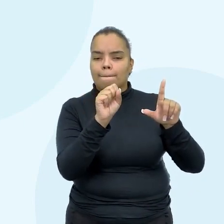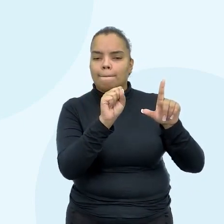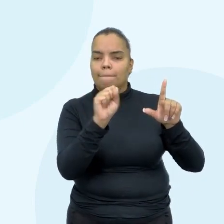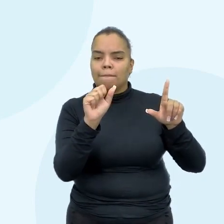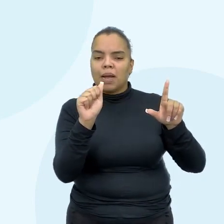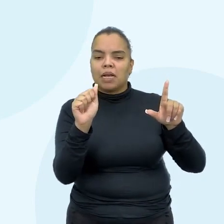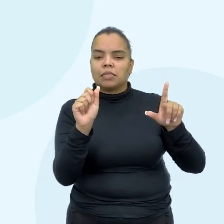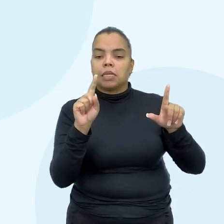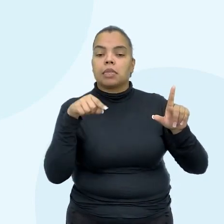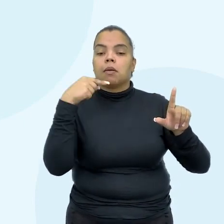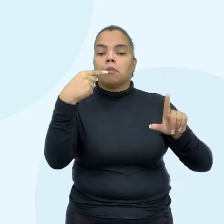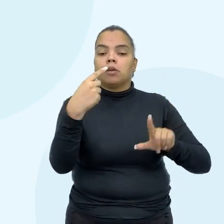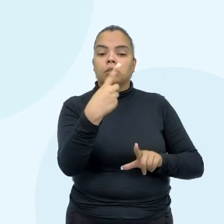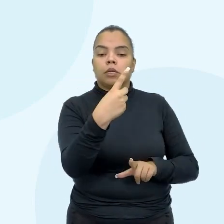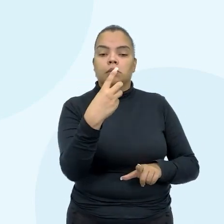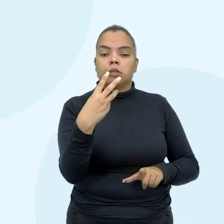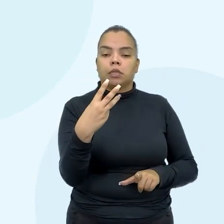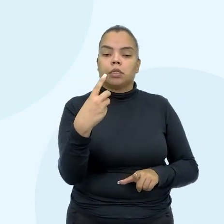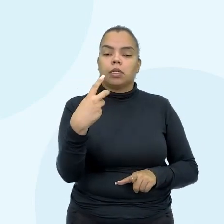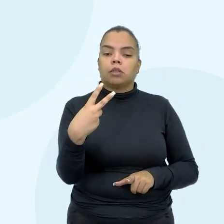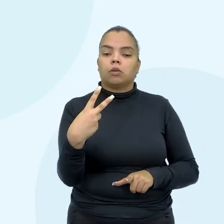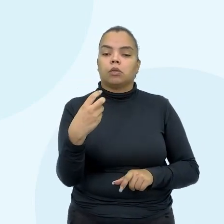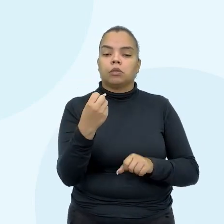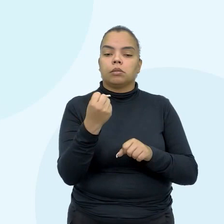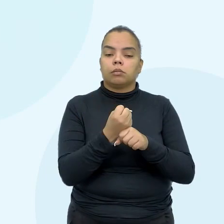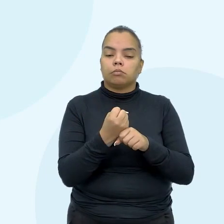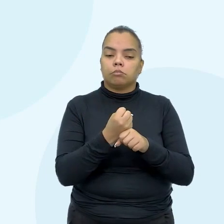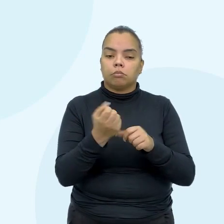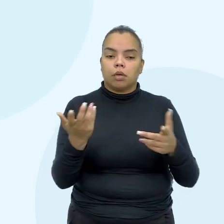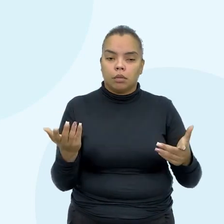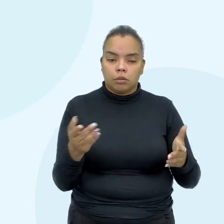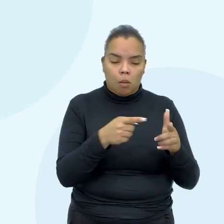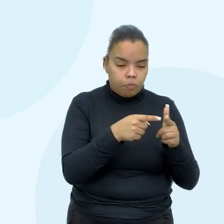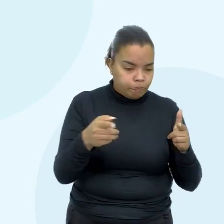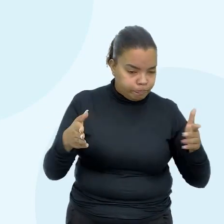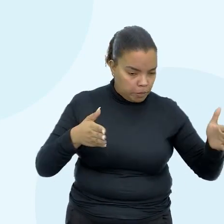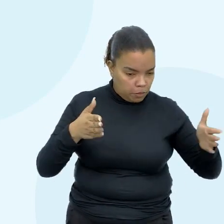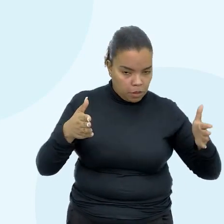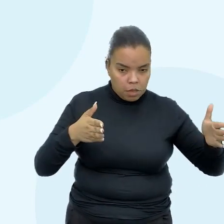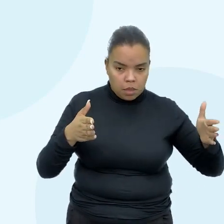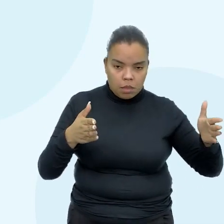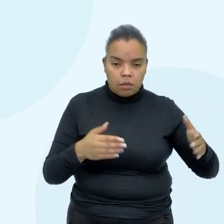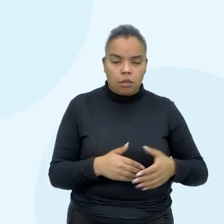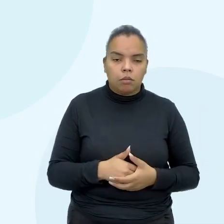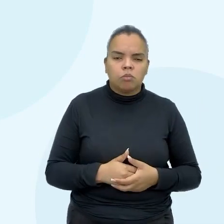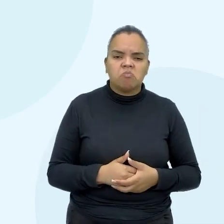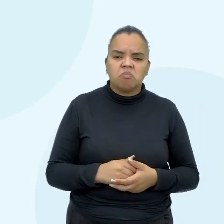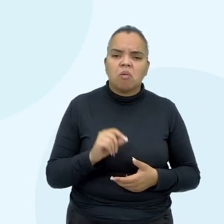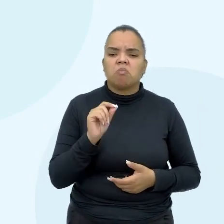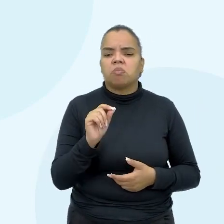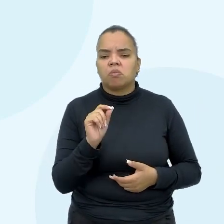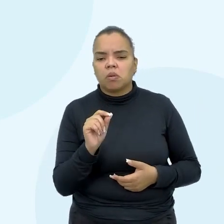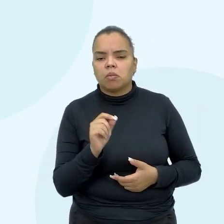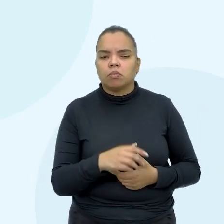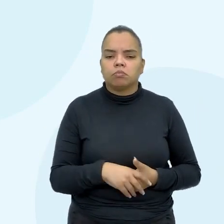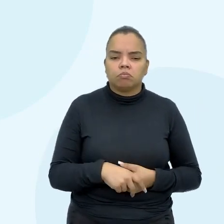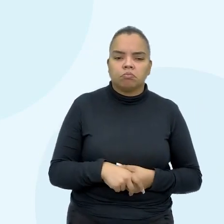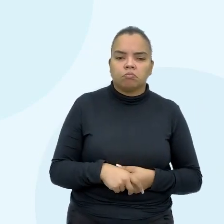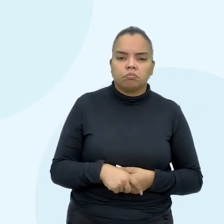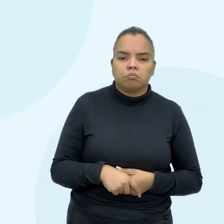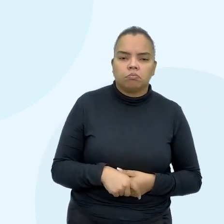esses 132 anos, né? O período, né? Que ele decai a partir de 33 anos,